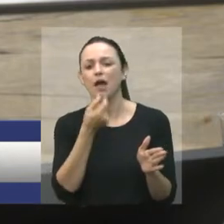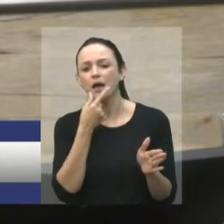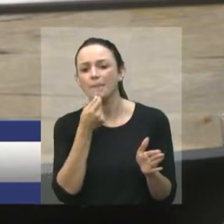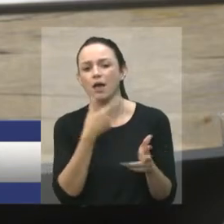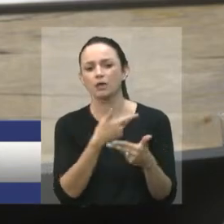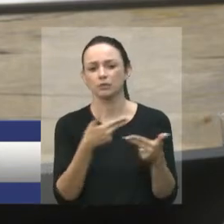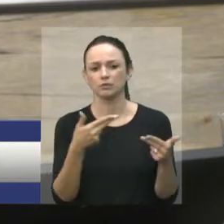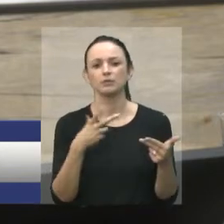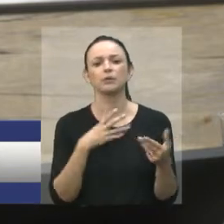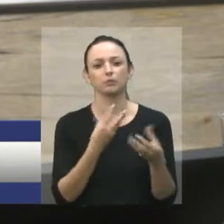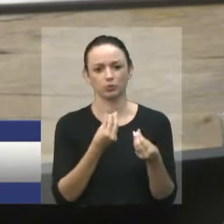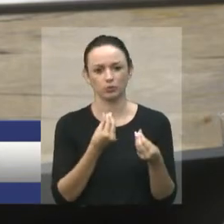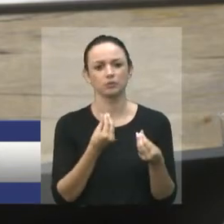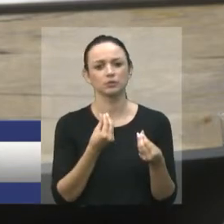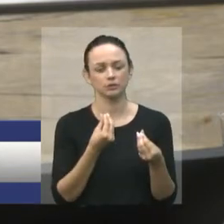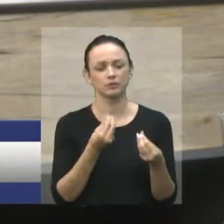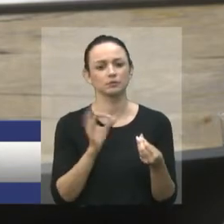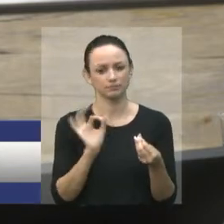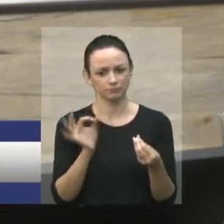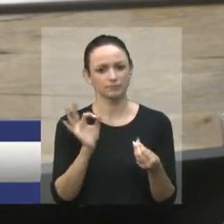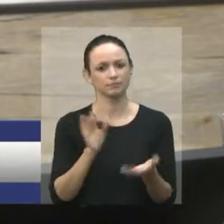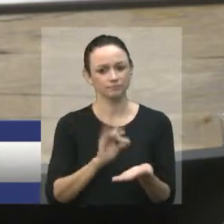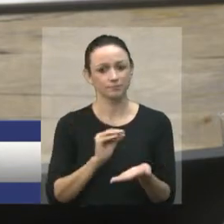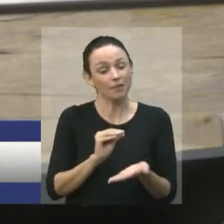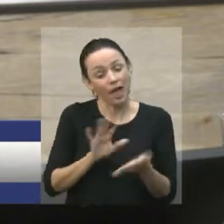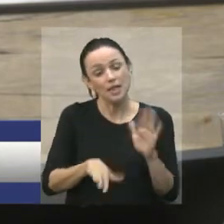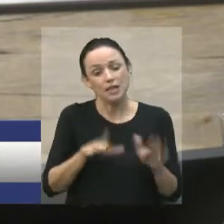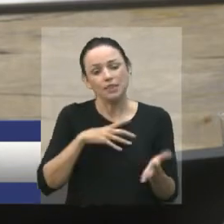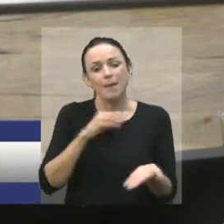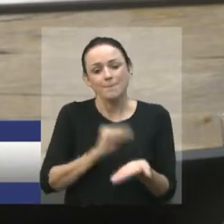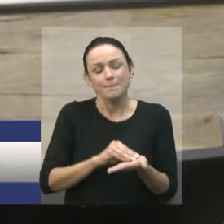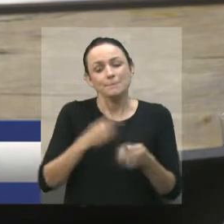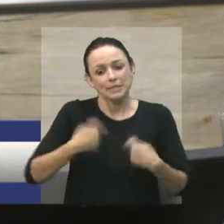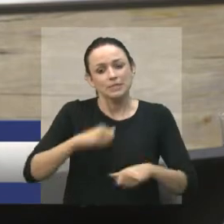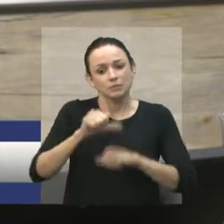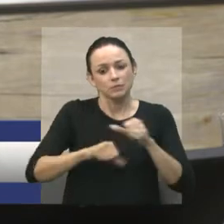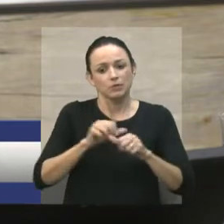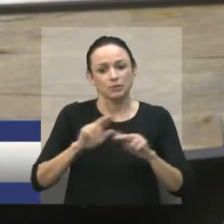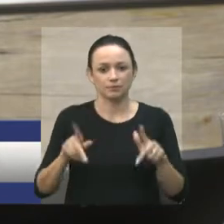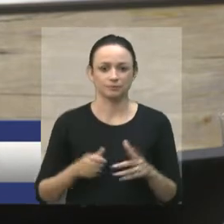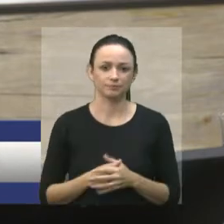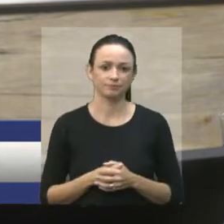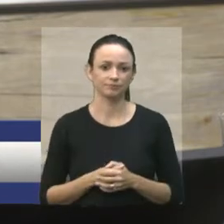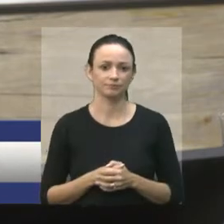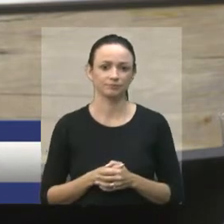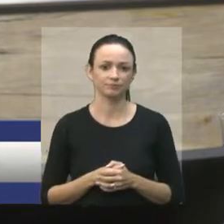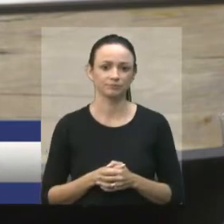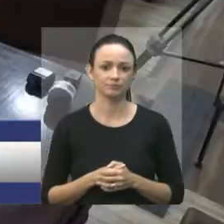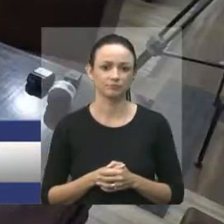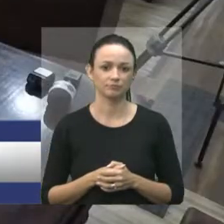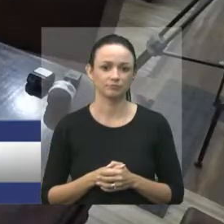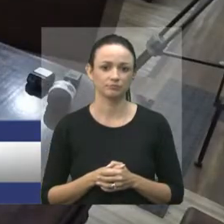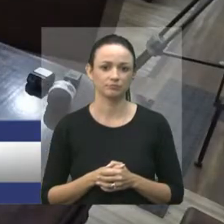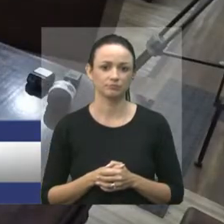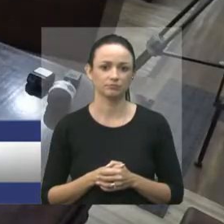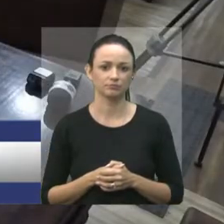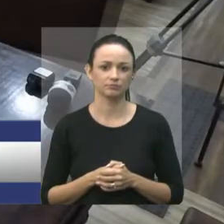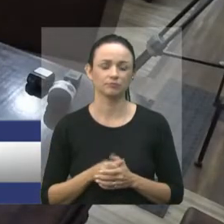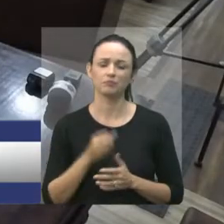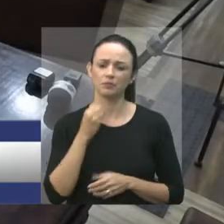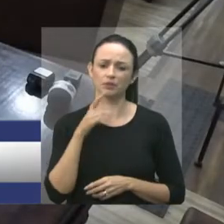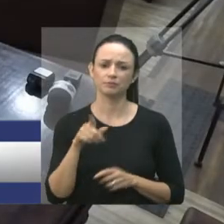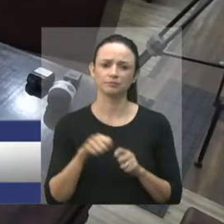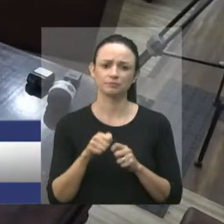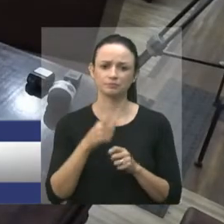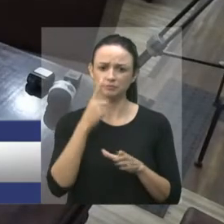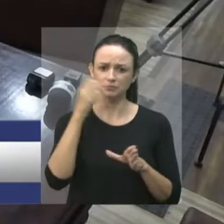coisa que talvez esteja realmente precisando fazer diferente. É bom que o senhor levantou esse ponto do transbordo.